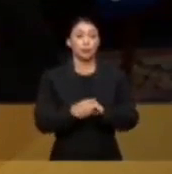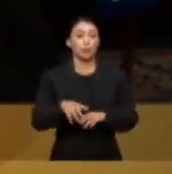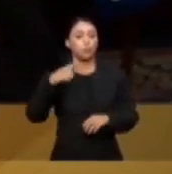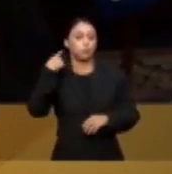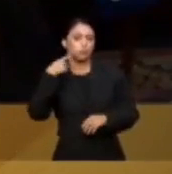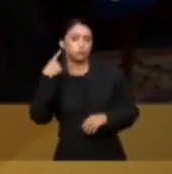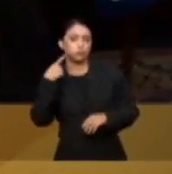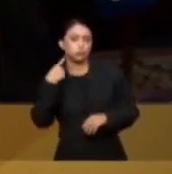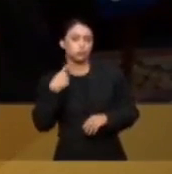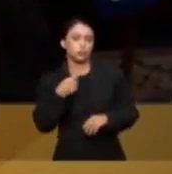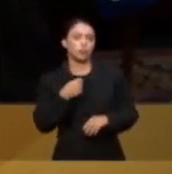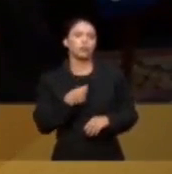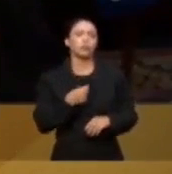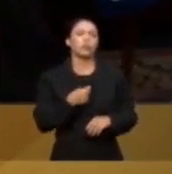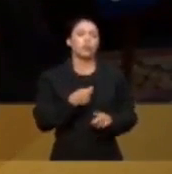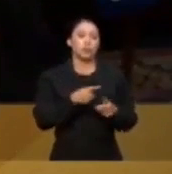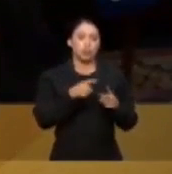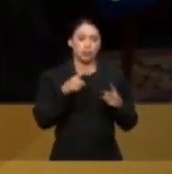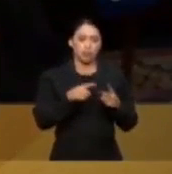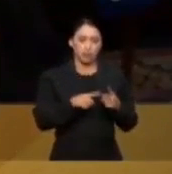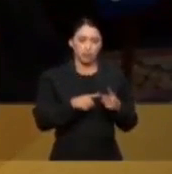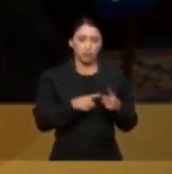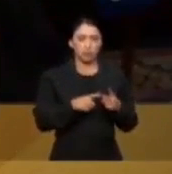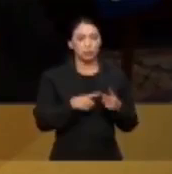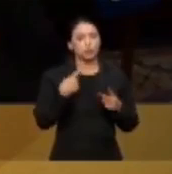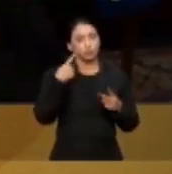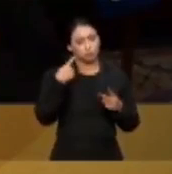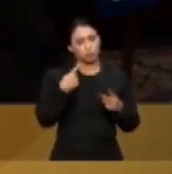advogados Alberto Pavi Ribeiro e Cristóvão Dionísio.